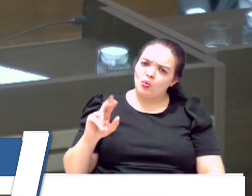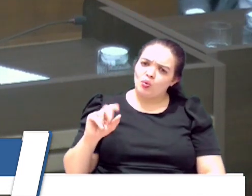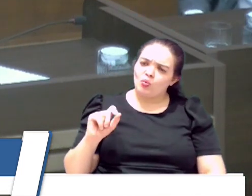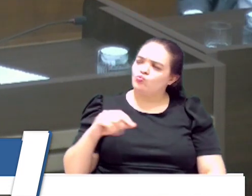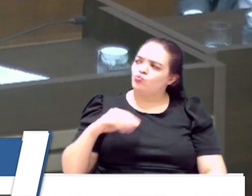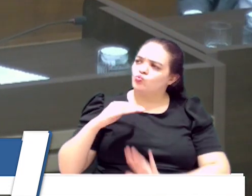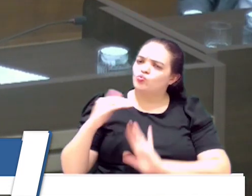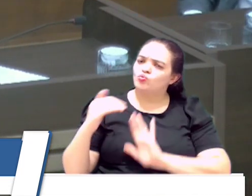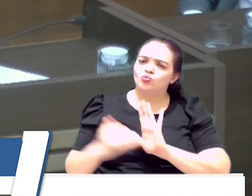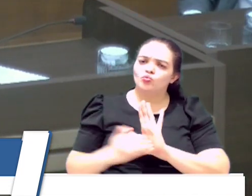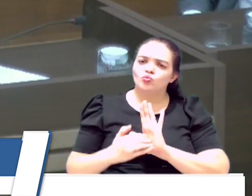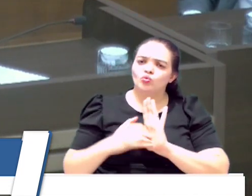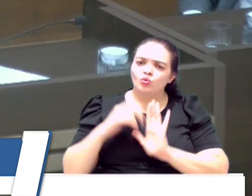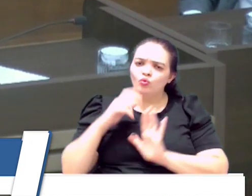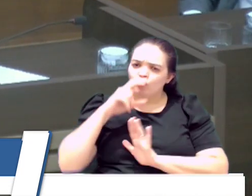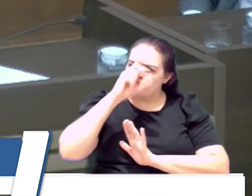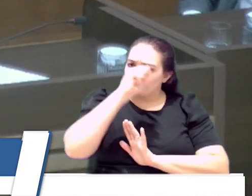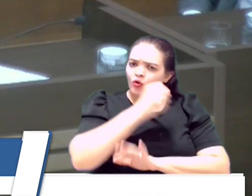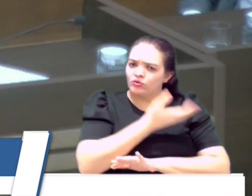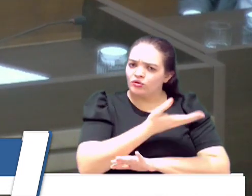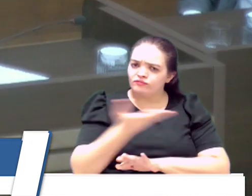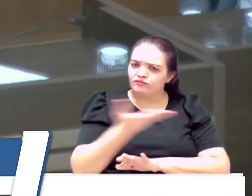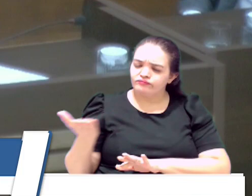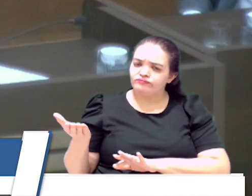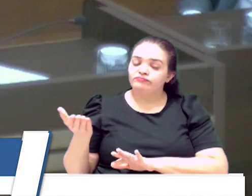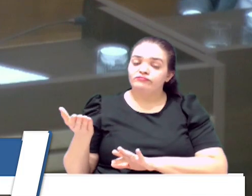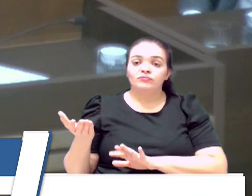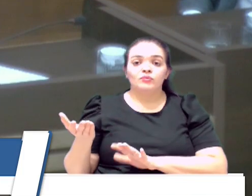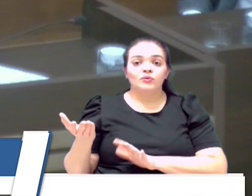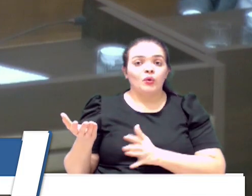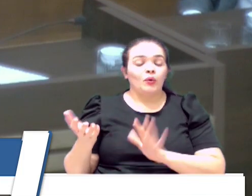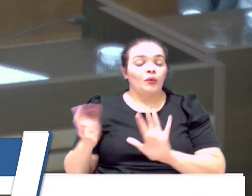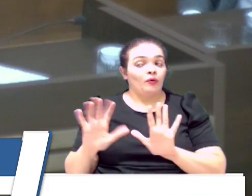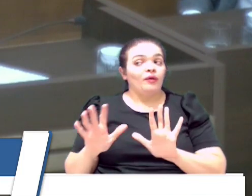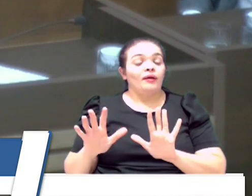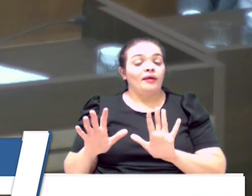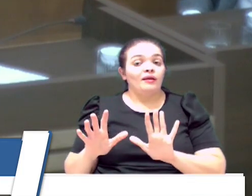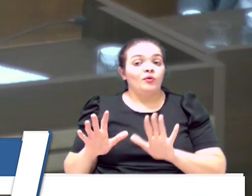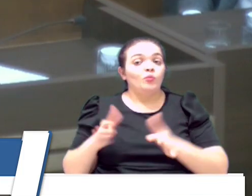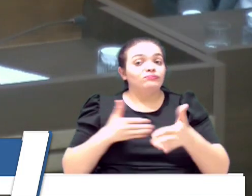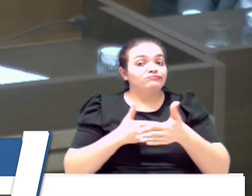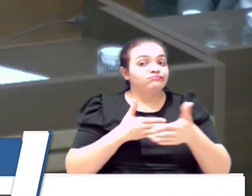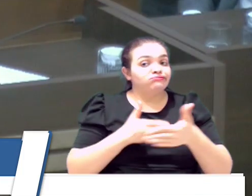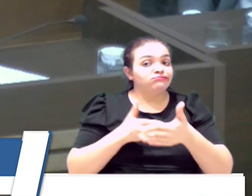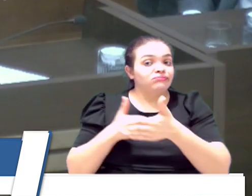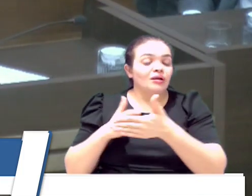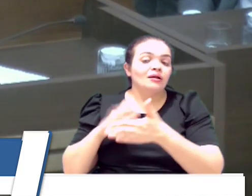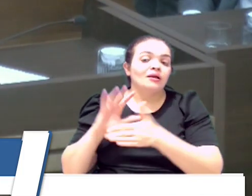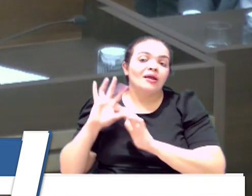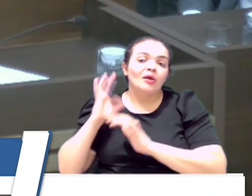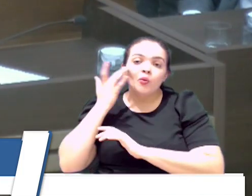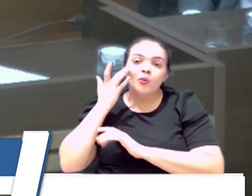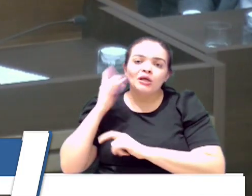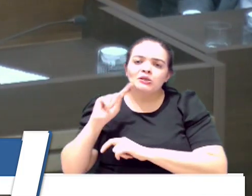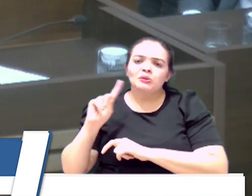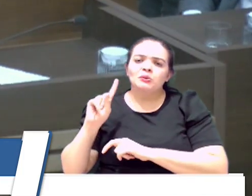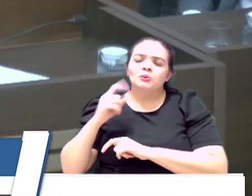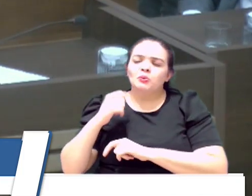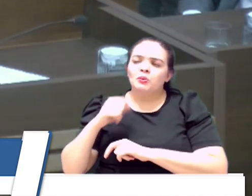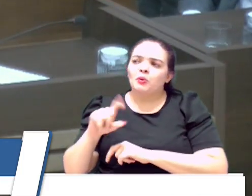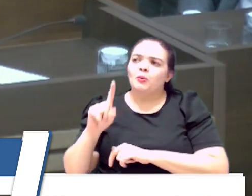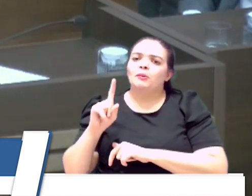isso ter fortalecido vocês, eu não quero romantizar esses enfrentamentos. porque eu acho que não precisava de